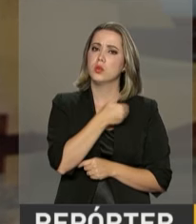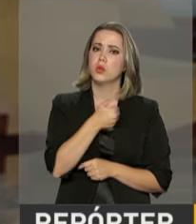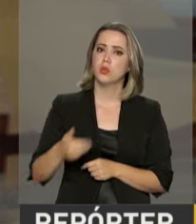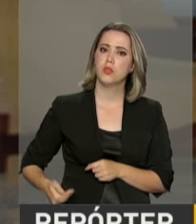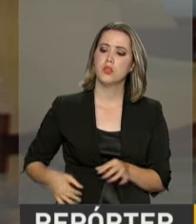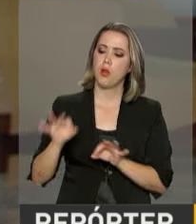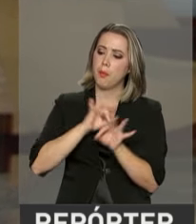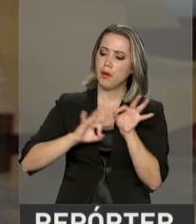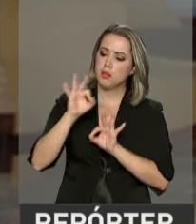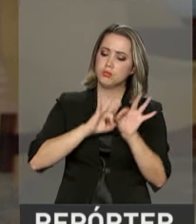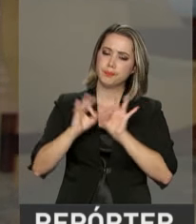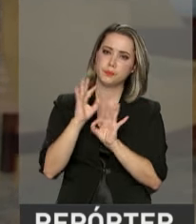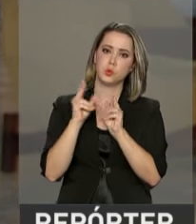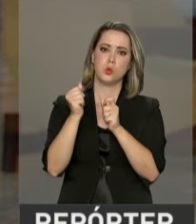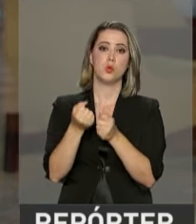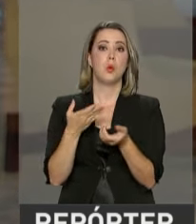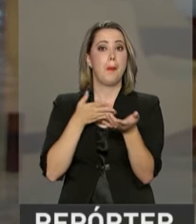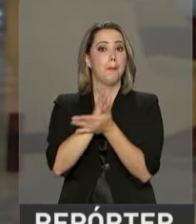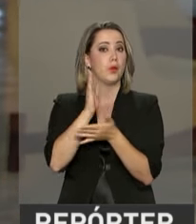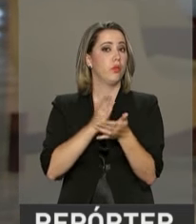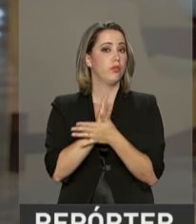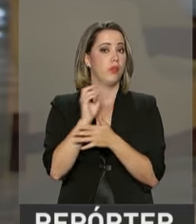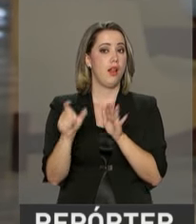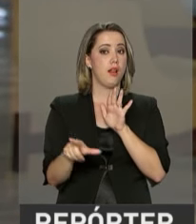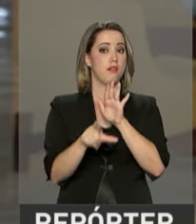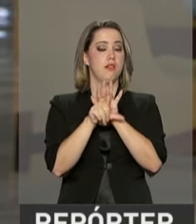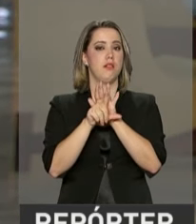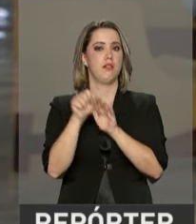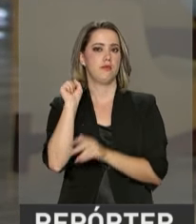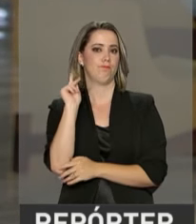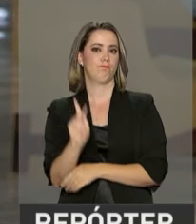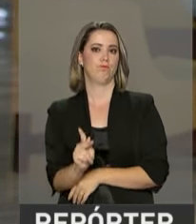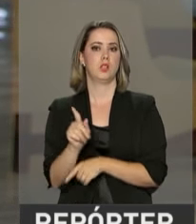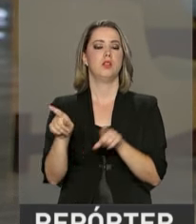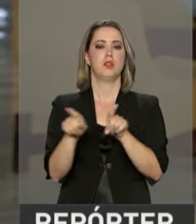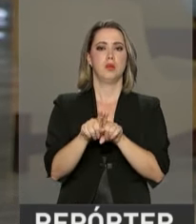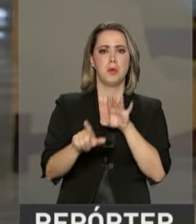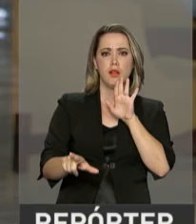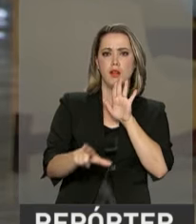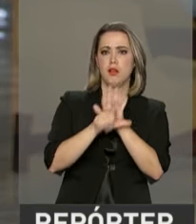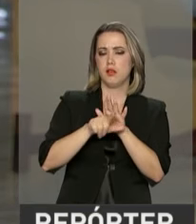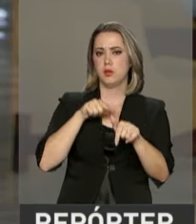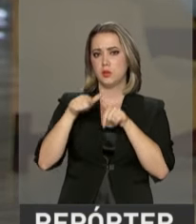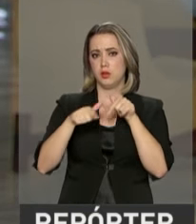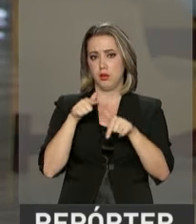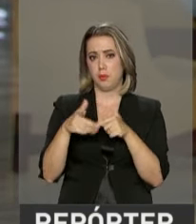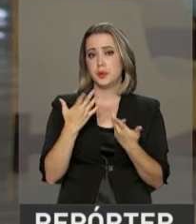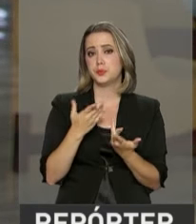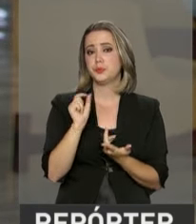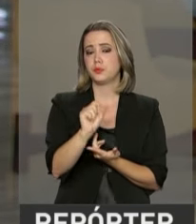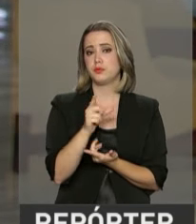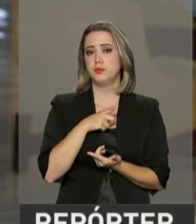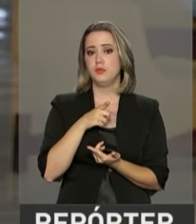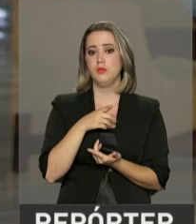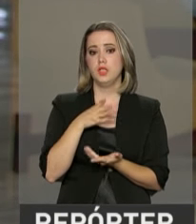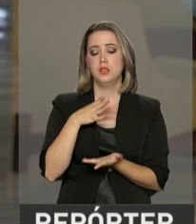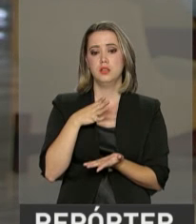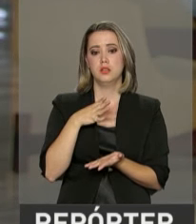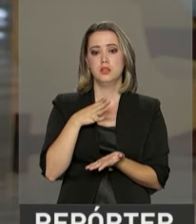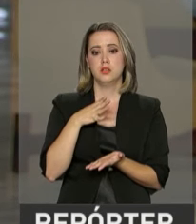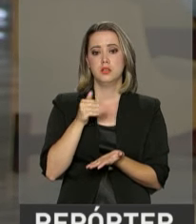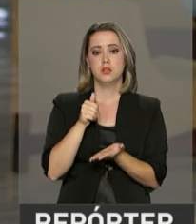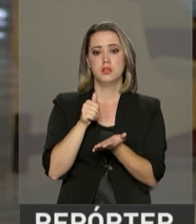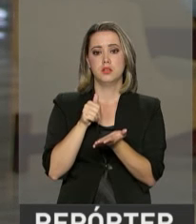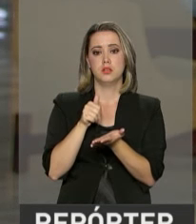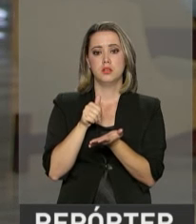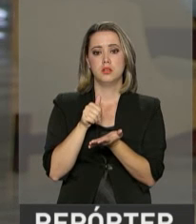aprovar a reforma da previdência e atualização das leis trabalhistas entre as medidas o governo vai exonerar todos os ministros que